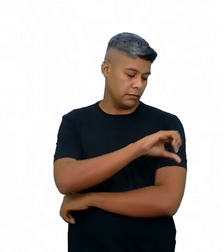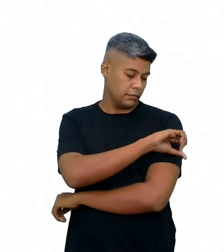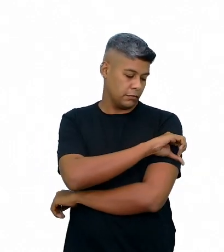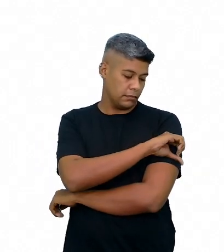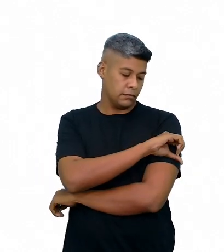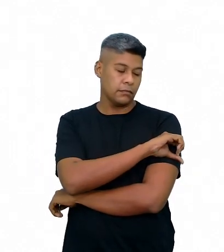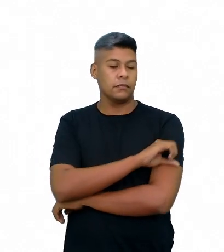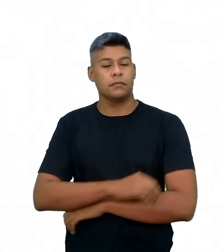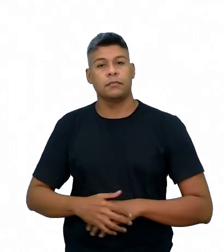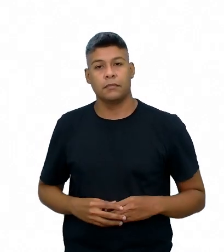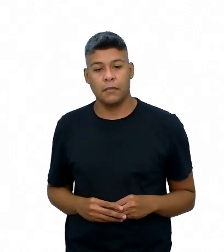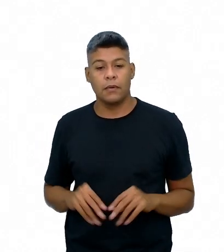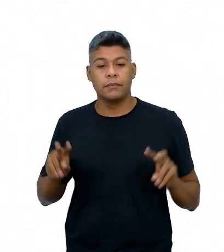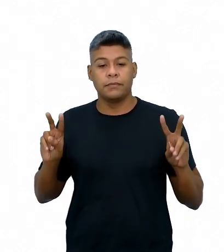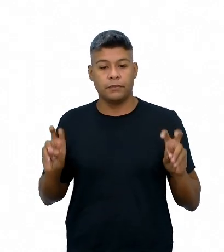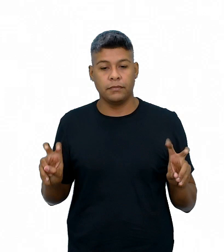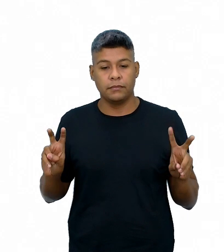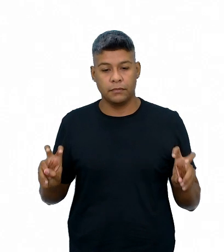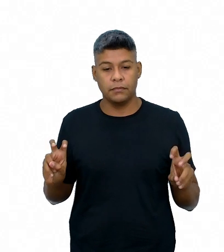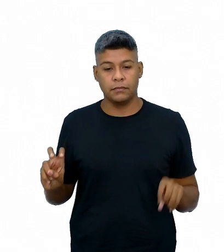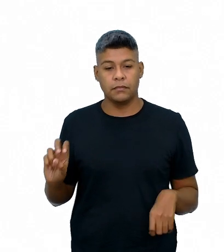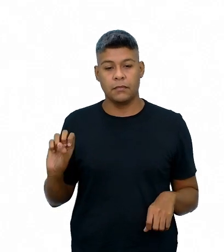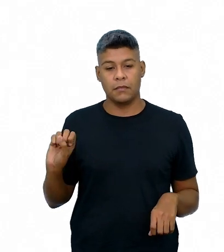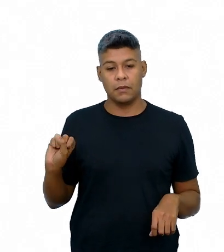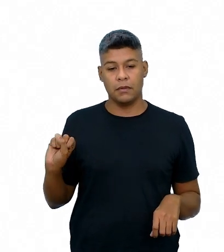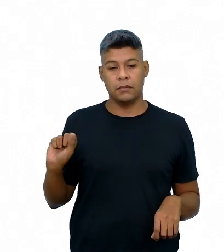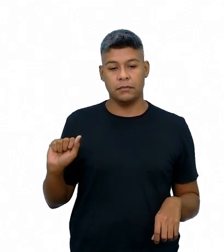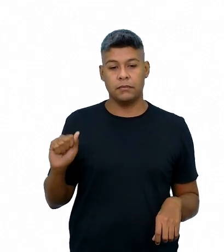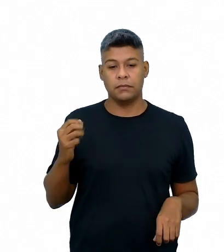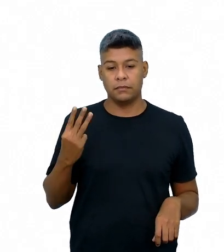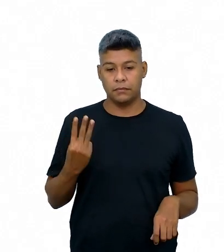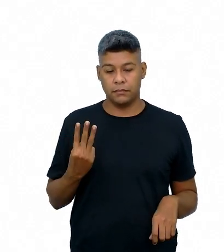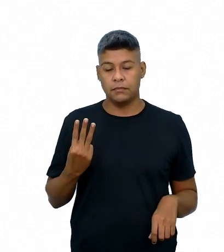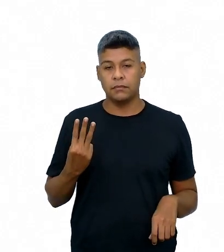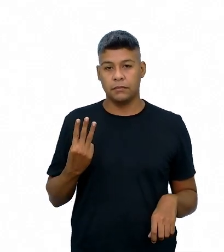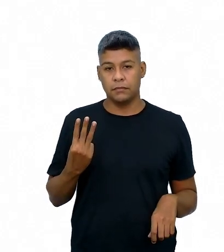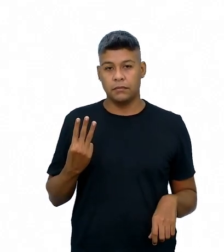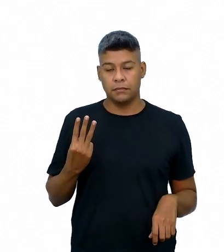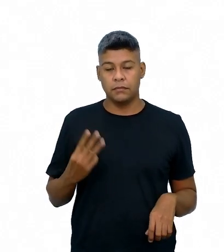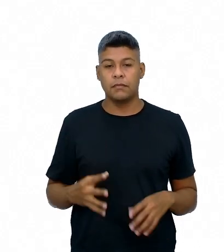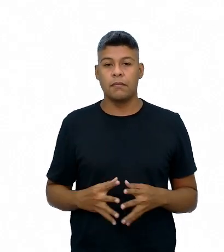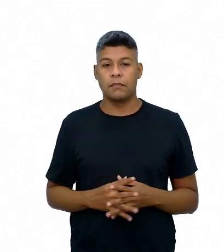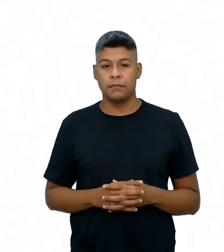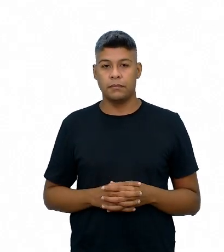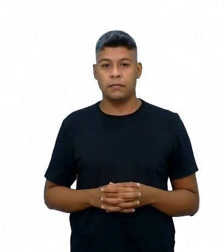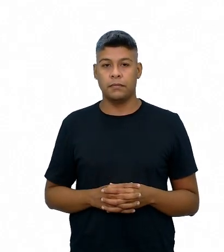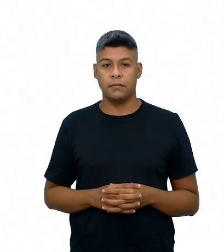ensino fundamental. O tema é a SA3, volume 1.